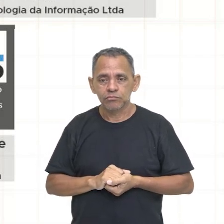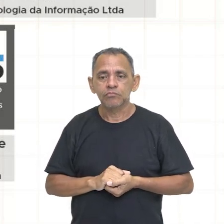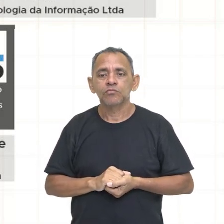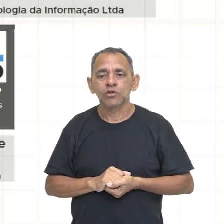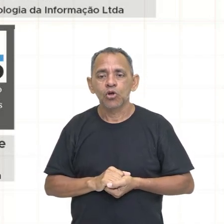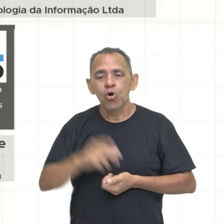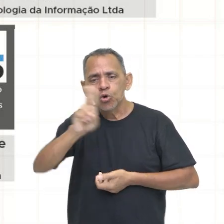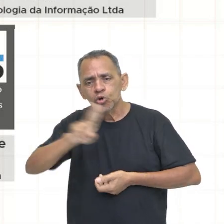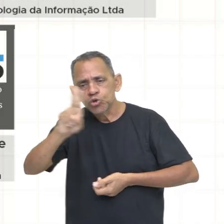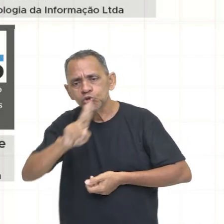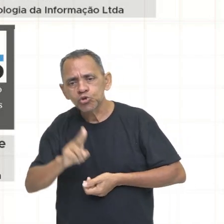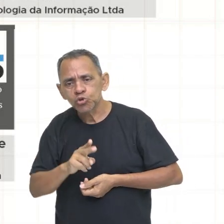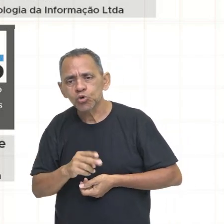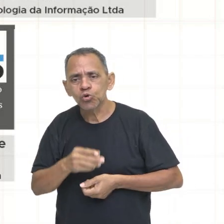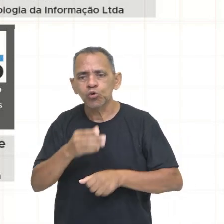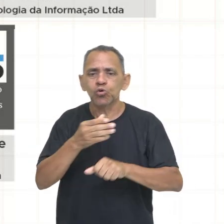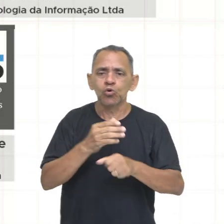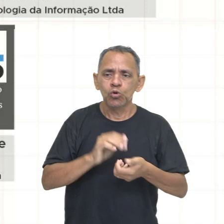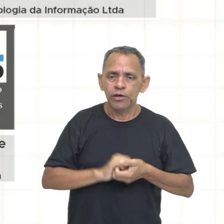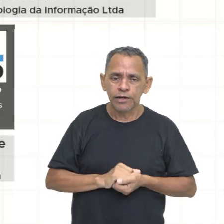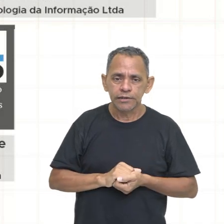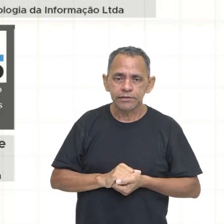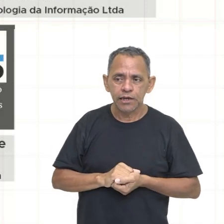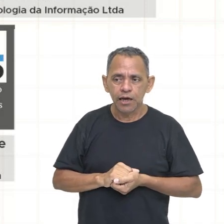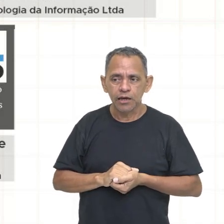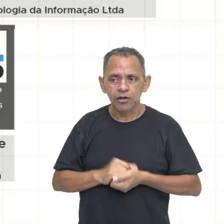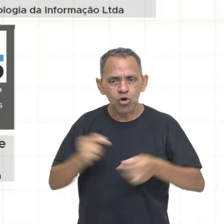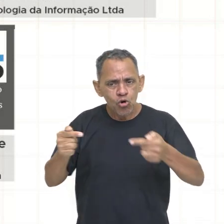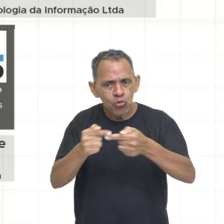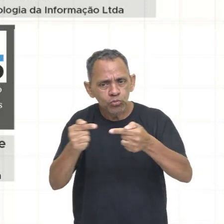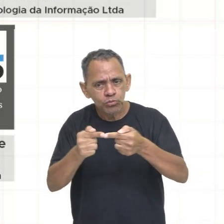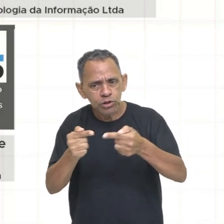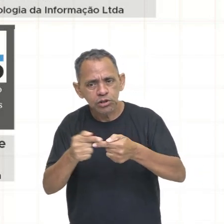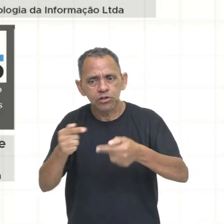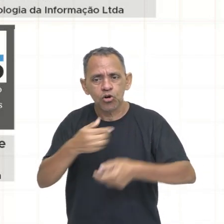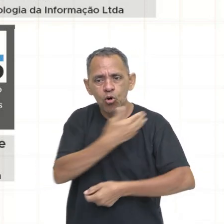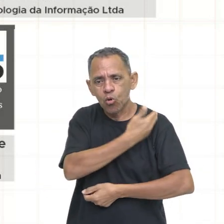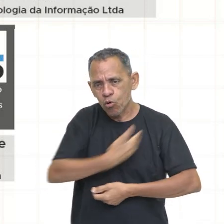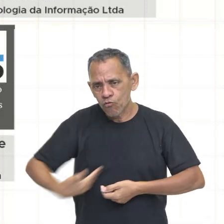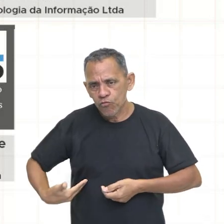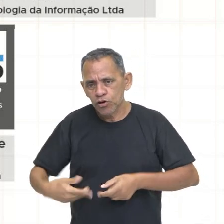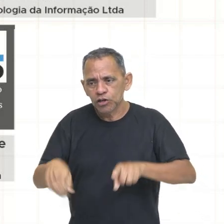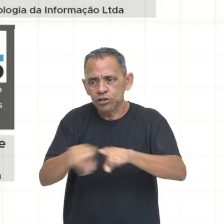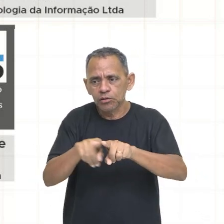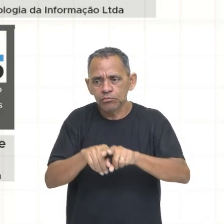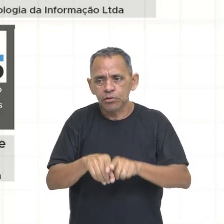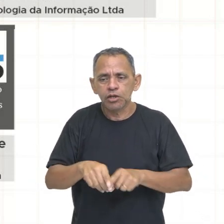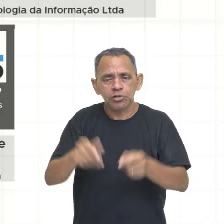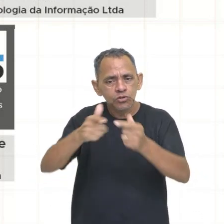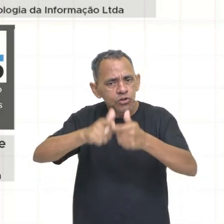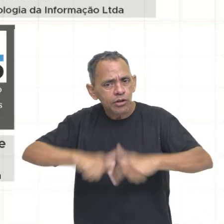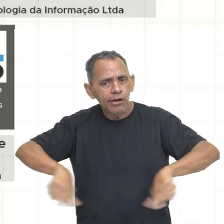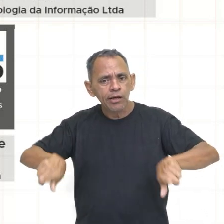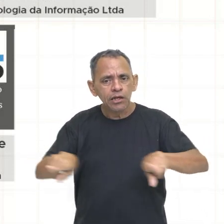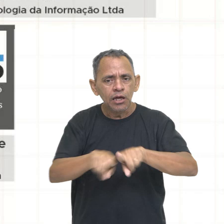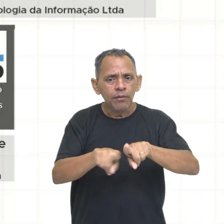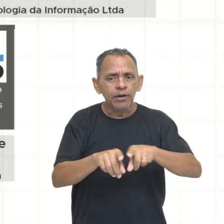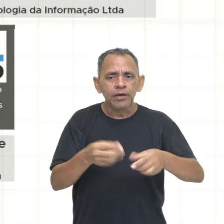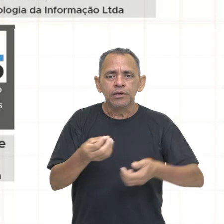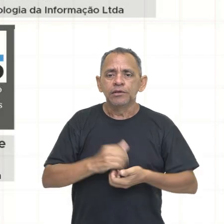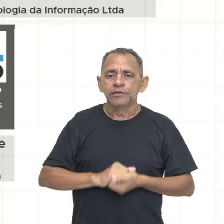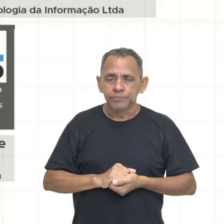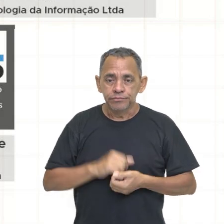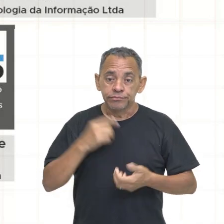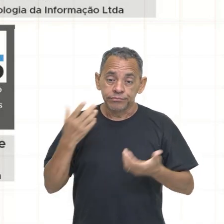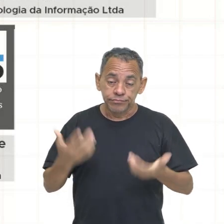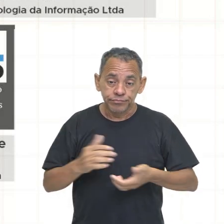esportivo para veicular a sua propaganda política, né? Quando ele fala ninguém segura esse país, é porque o Brasil estava